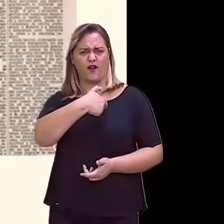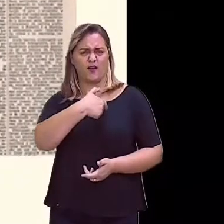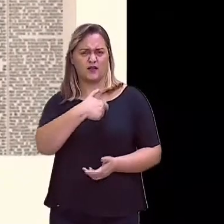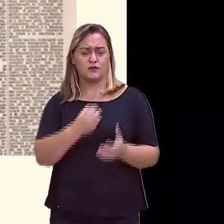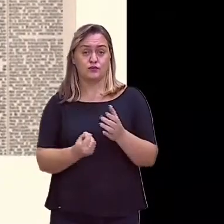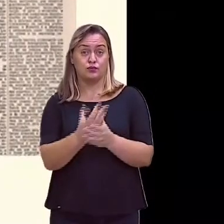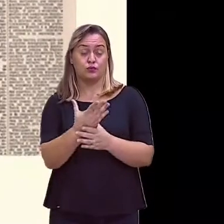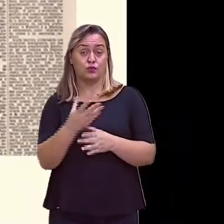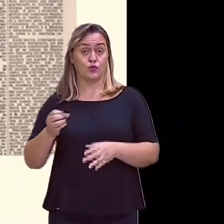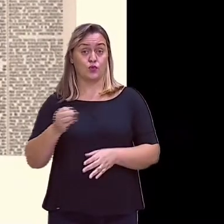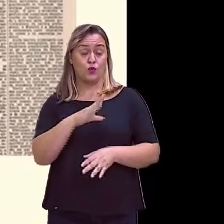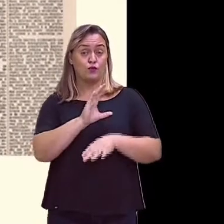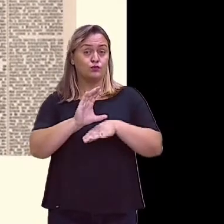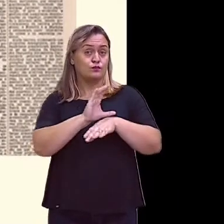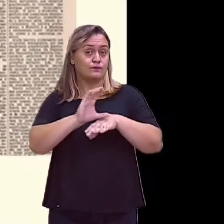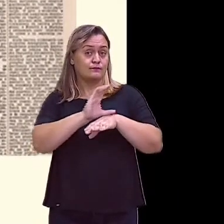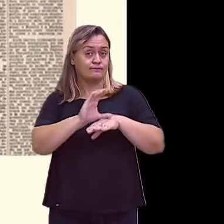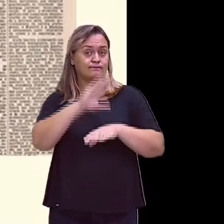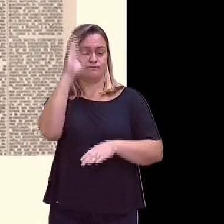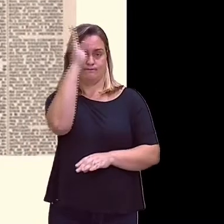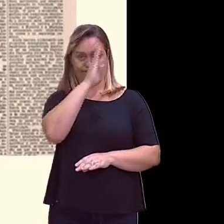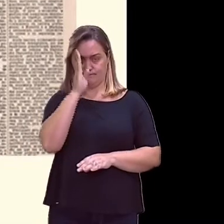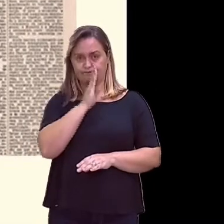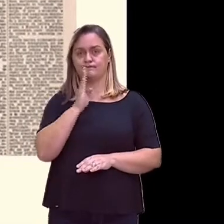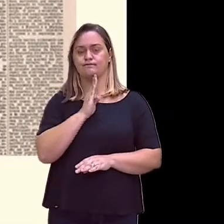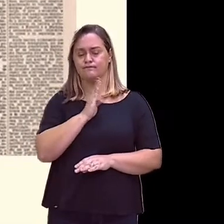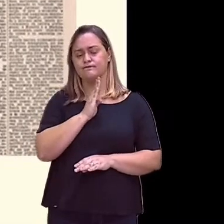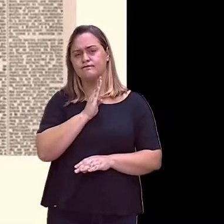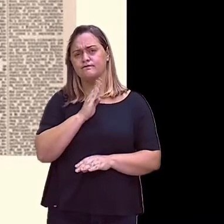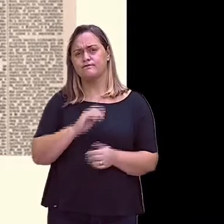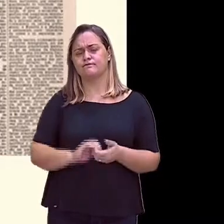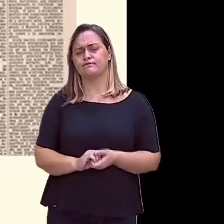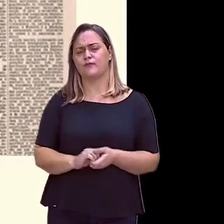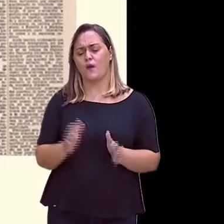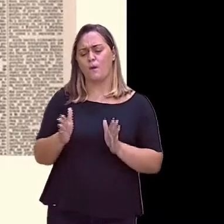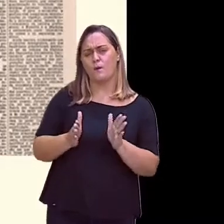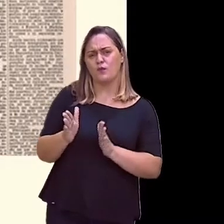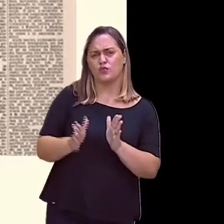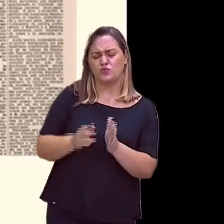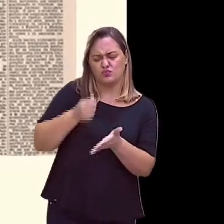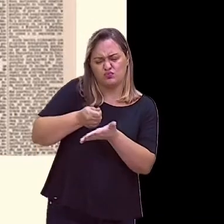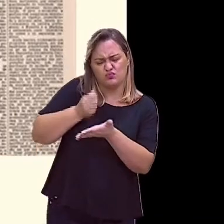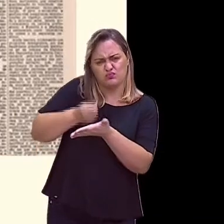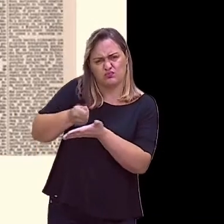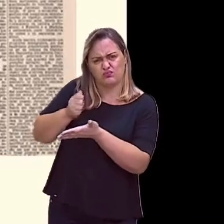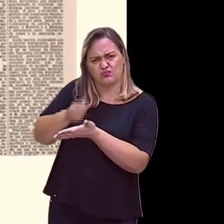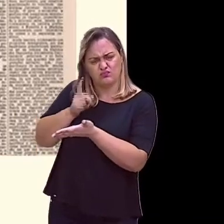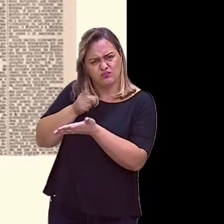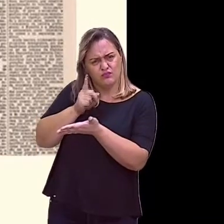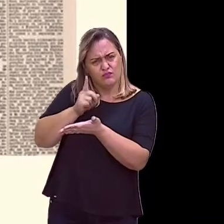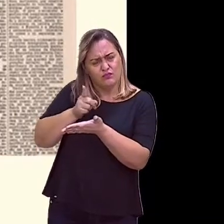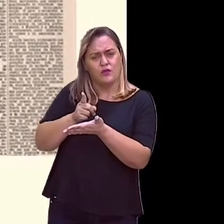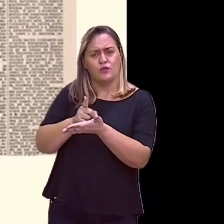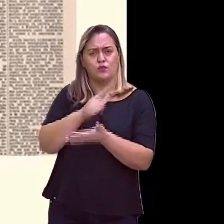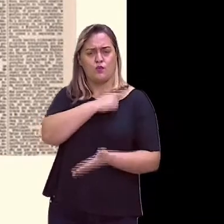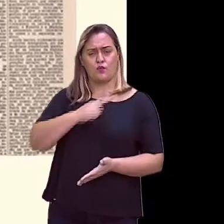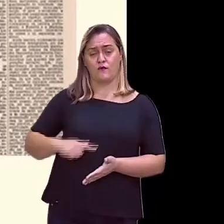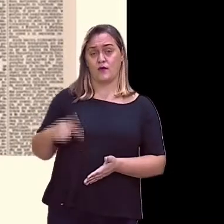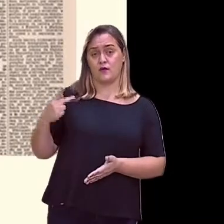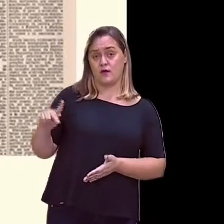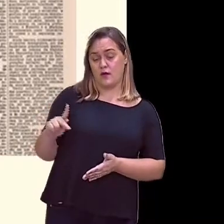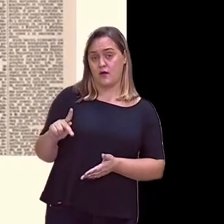Constituição para o Brasil. Essa fase ditatorial do seu regime, no entanto, foi